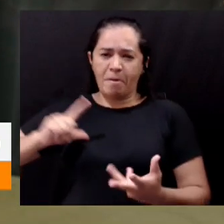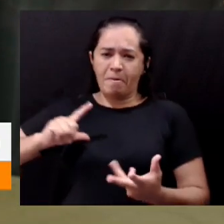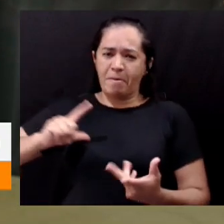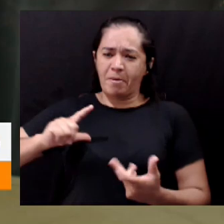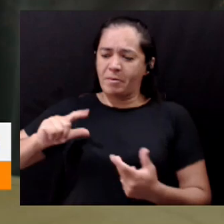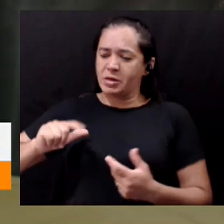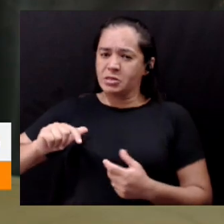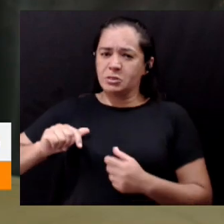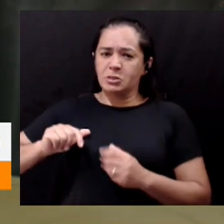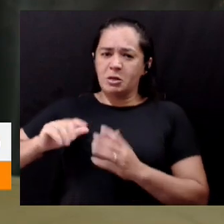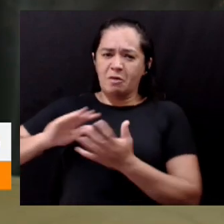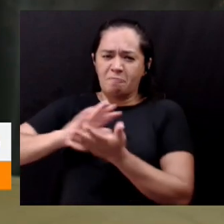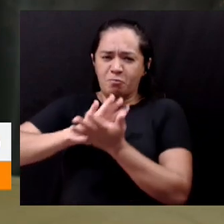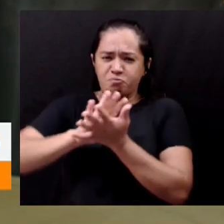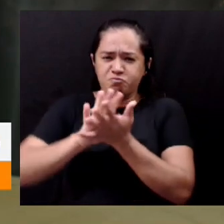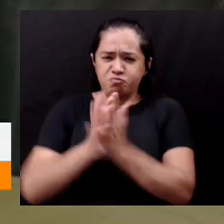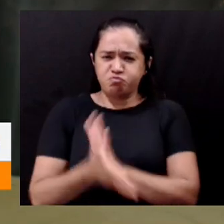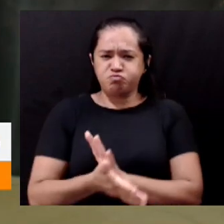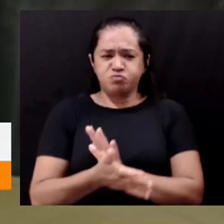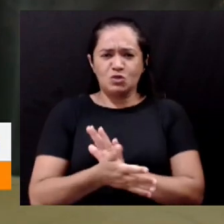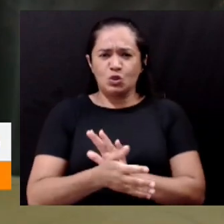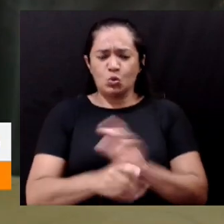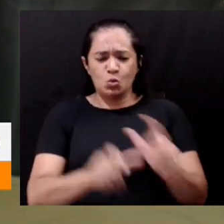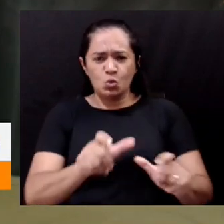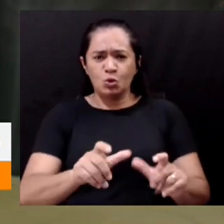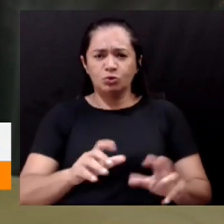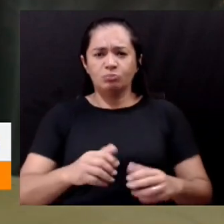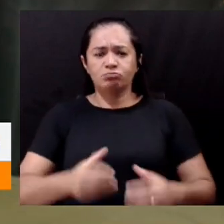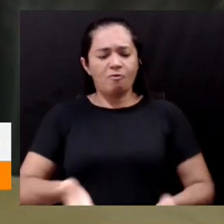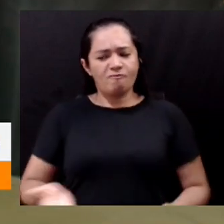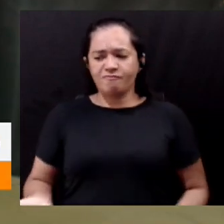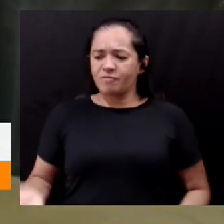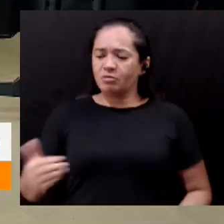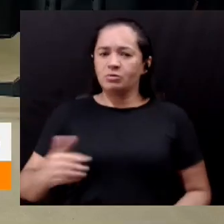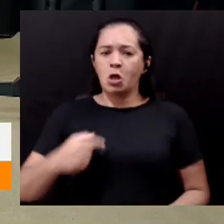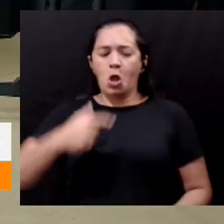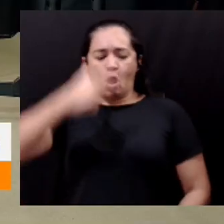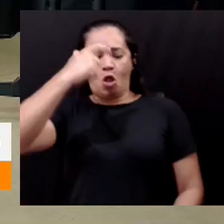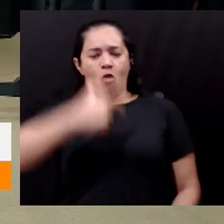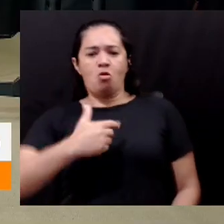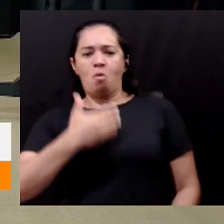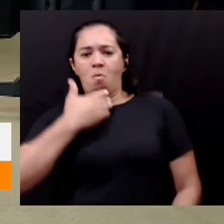e rasgando tudo no peito e vamos embora, porque eu sou magnânimo,